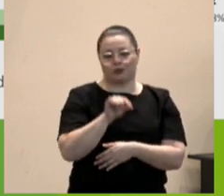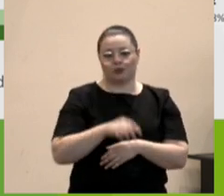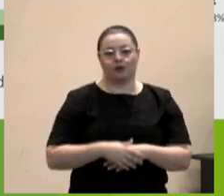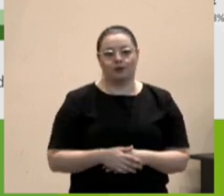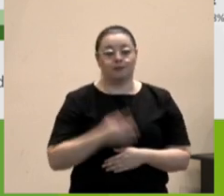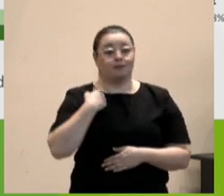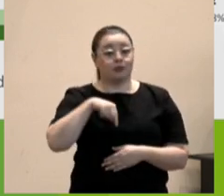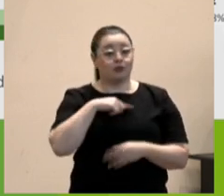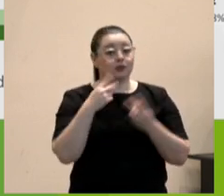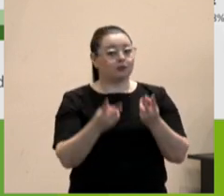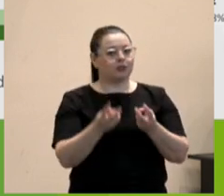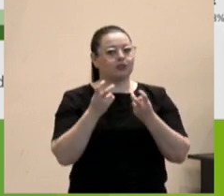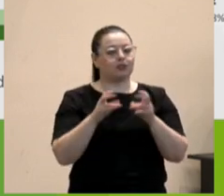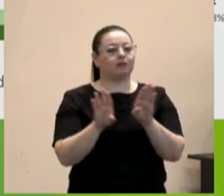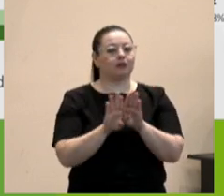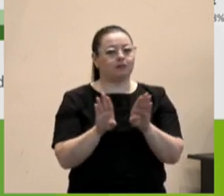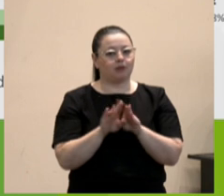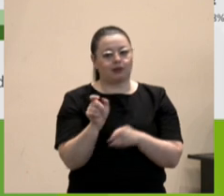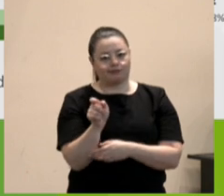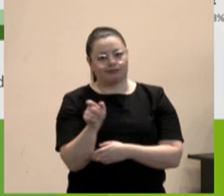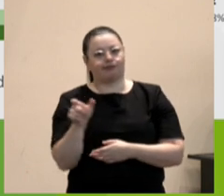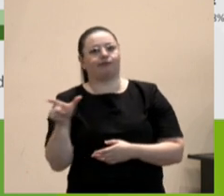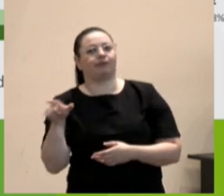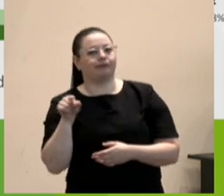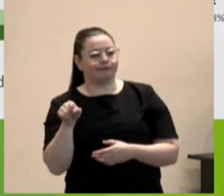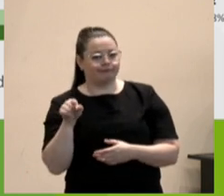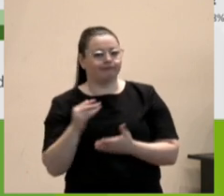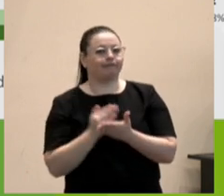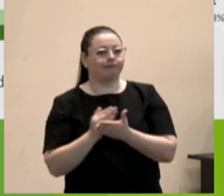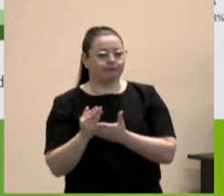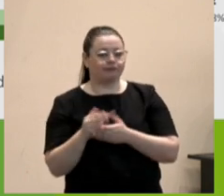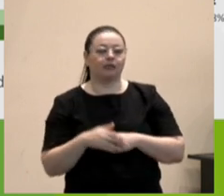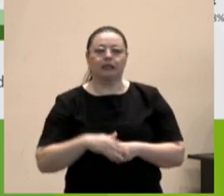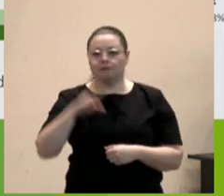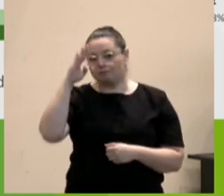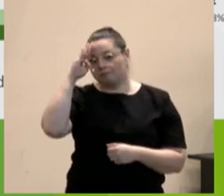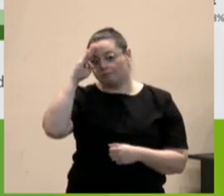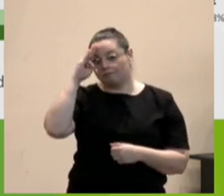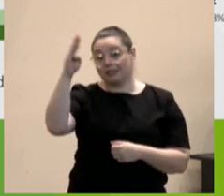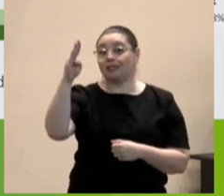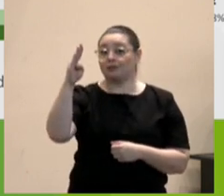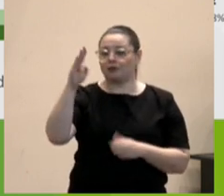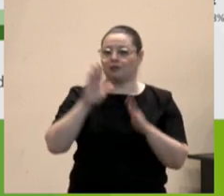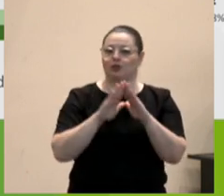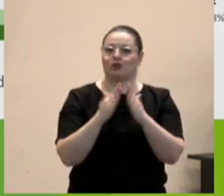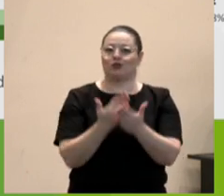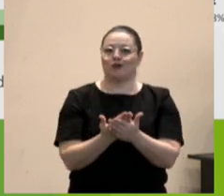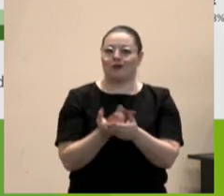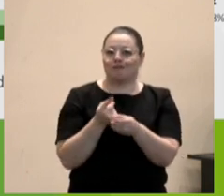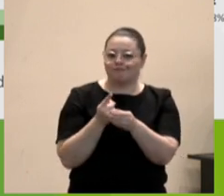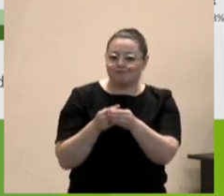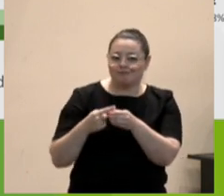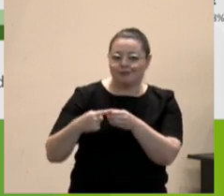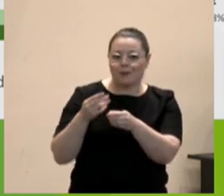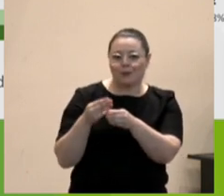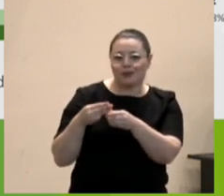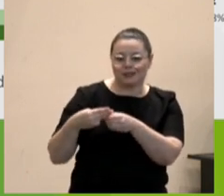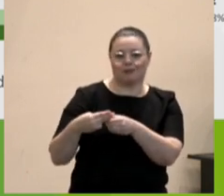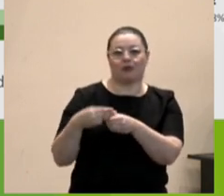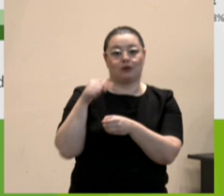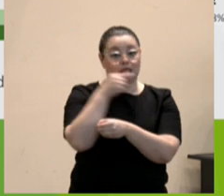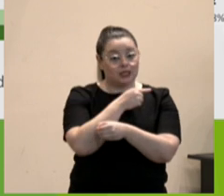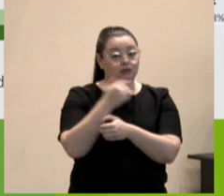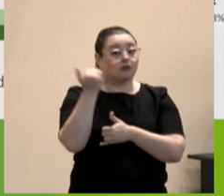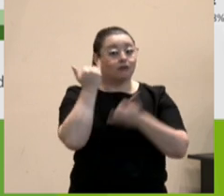percebe um aumento nesse processo, principalmente nas municipais, isso é dado do Brasil, então